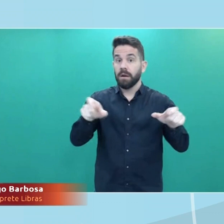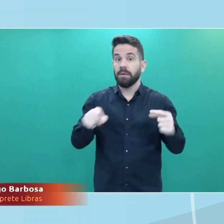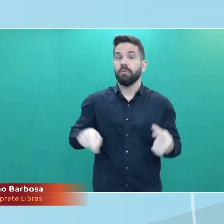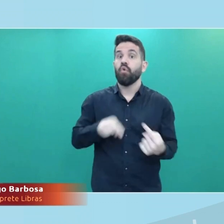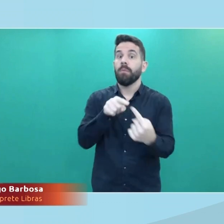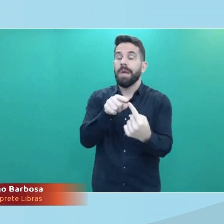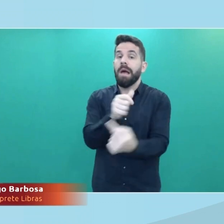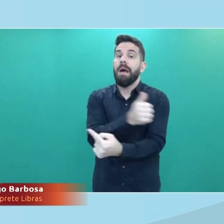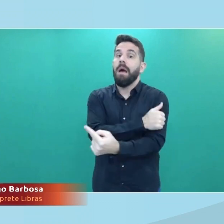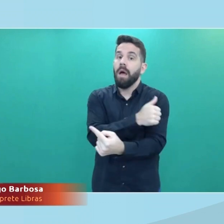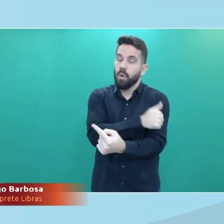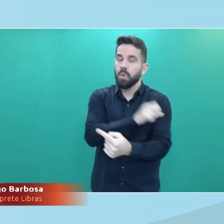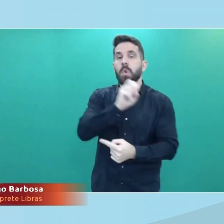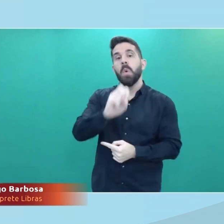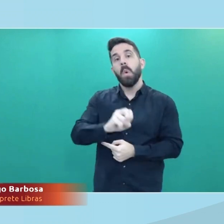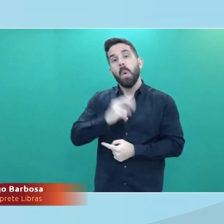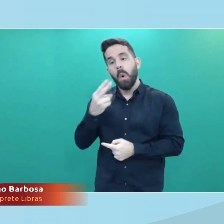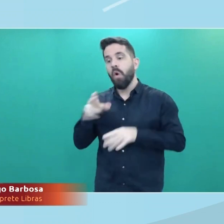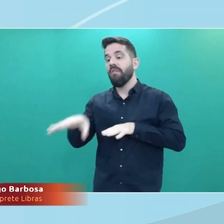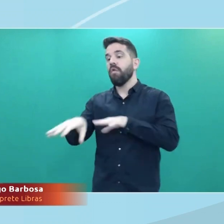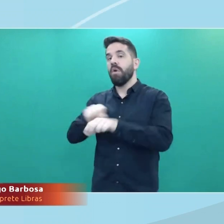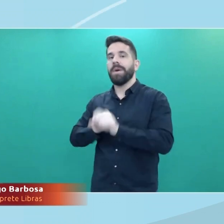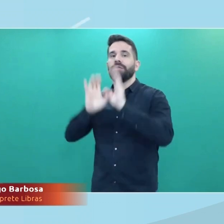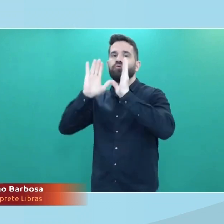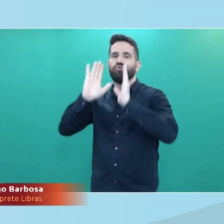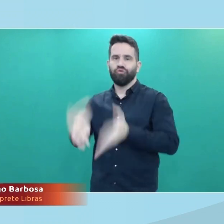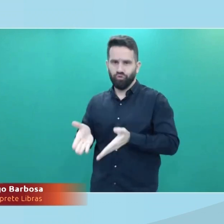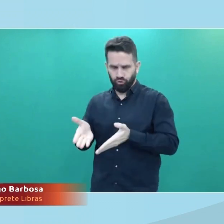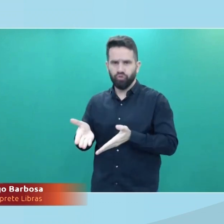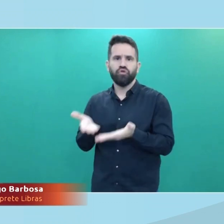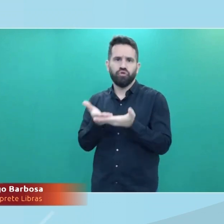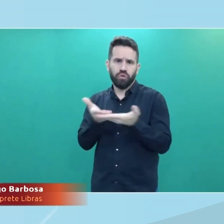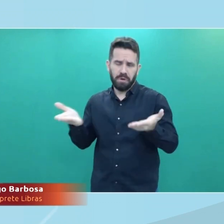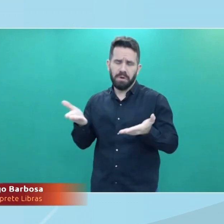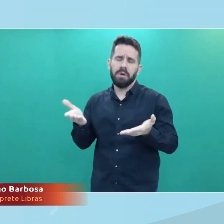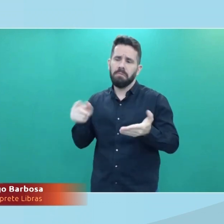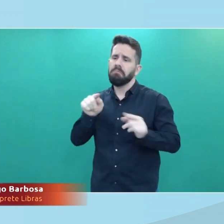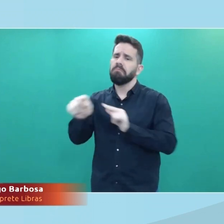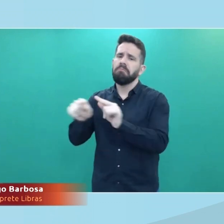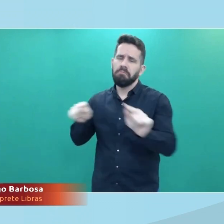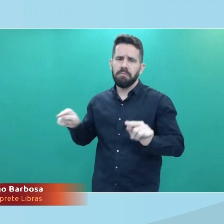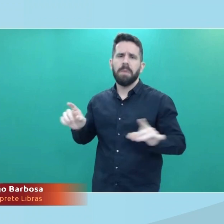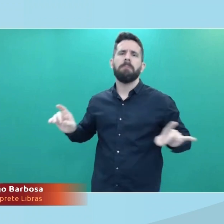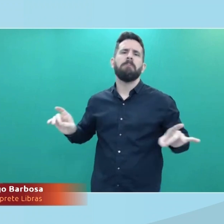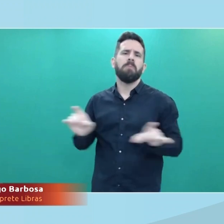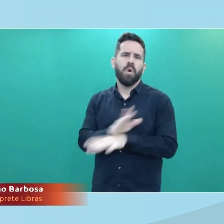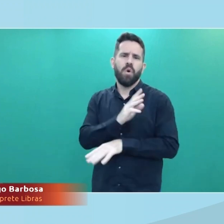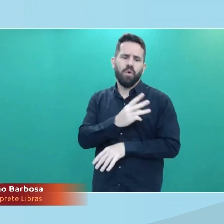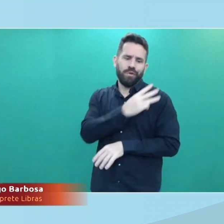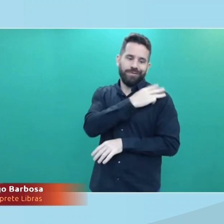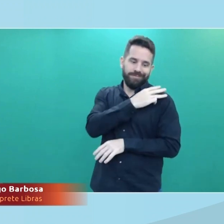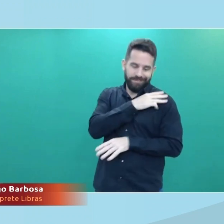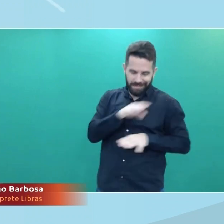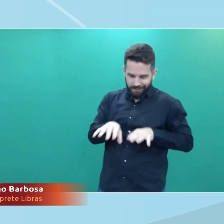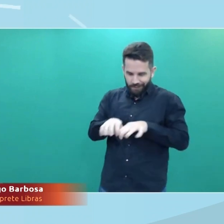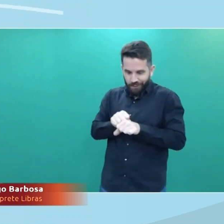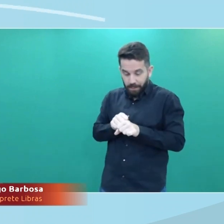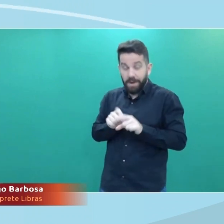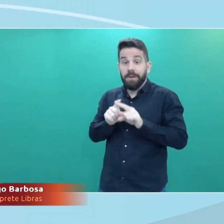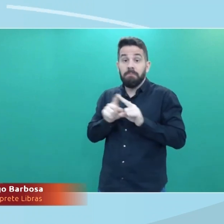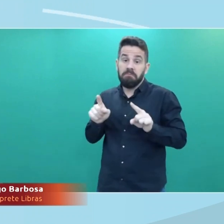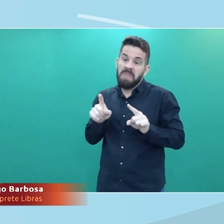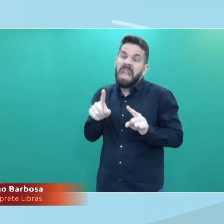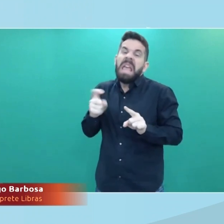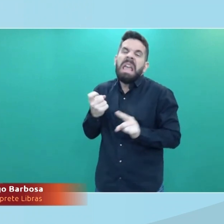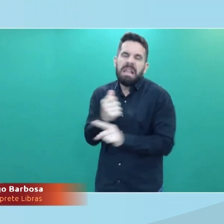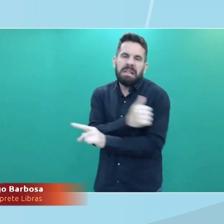egressos, ou seja, para pessoas que já terminaram já saíram da escola, né, já não são mais estudantes. Podem